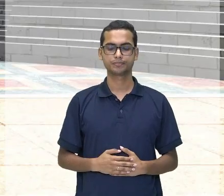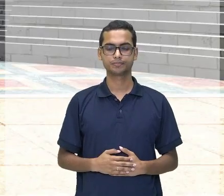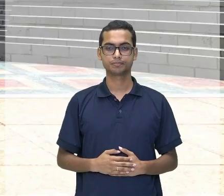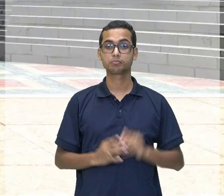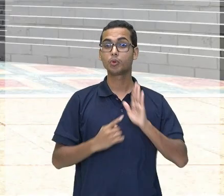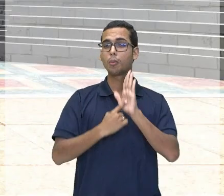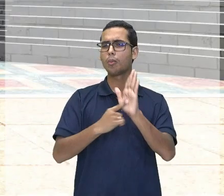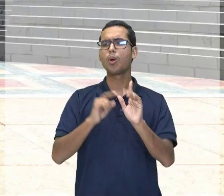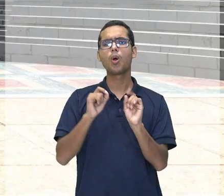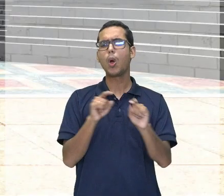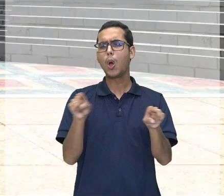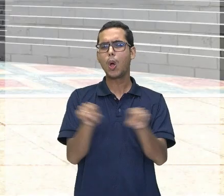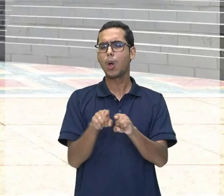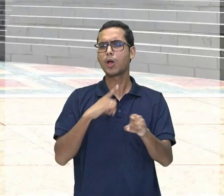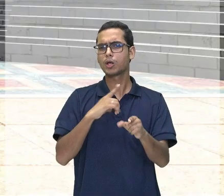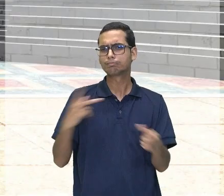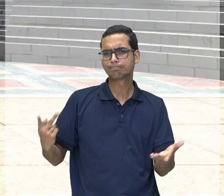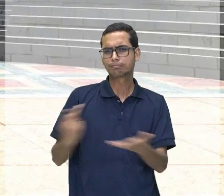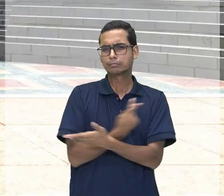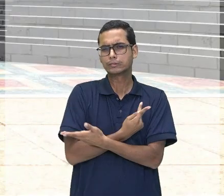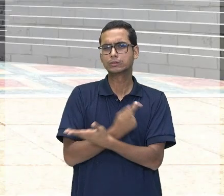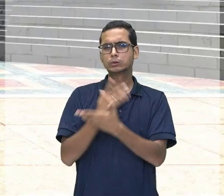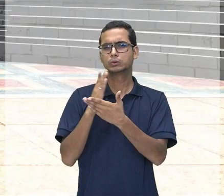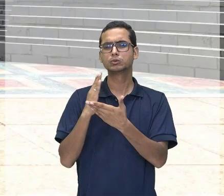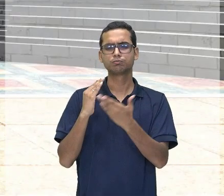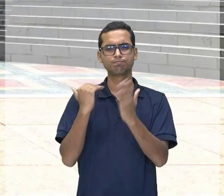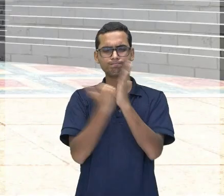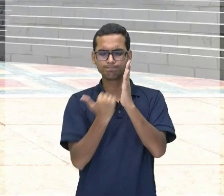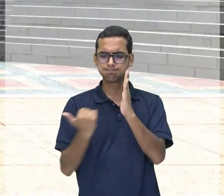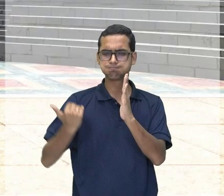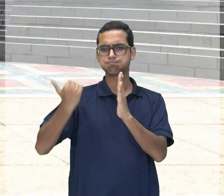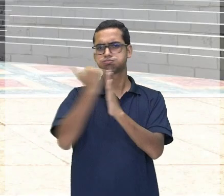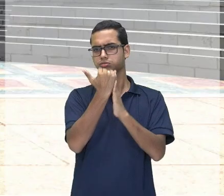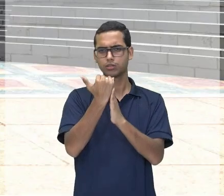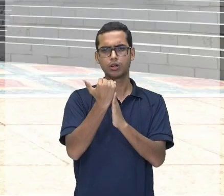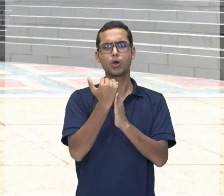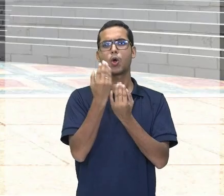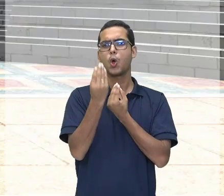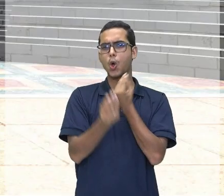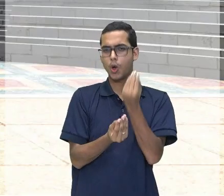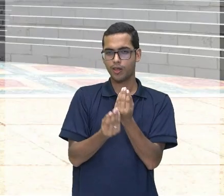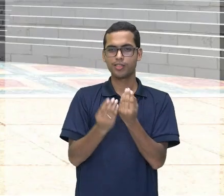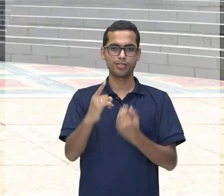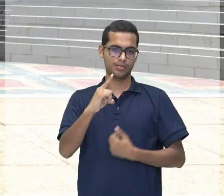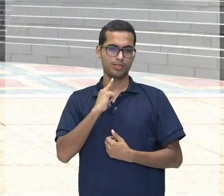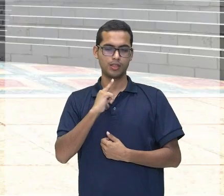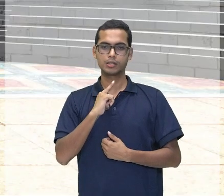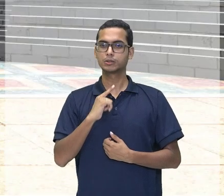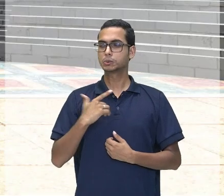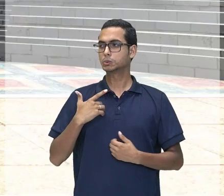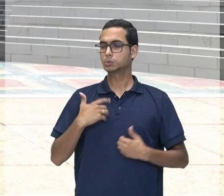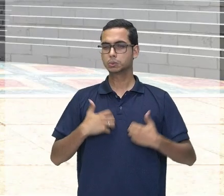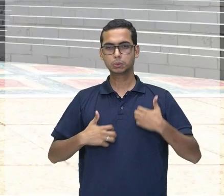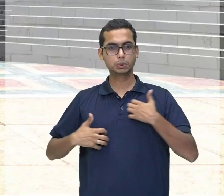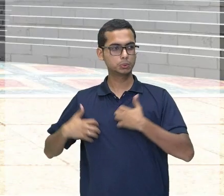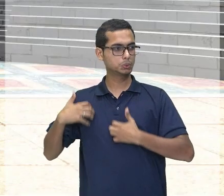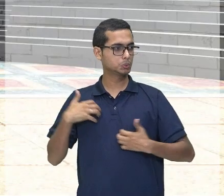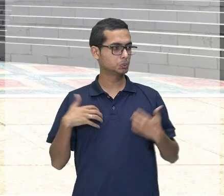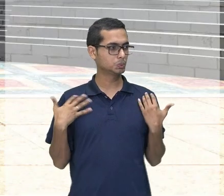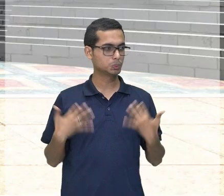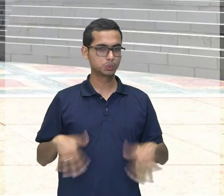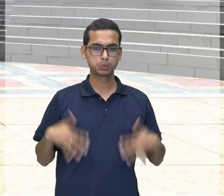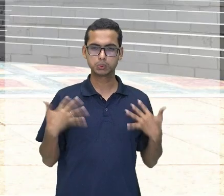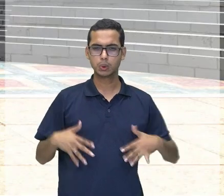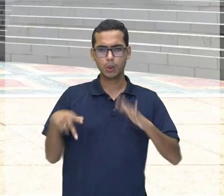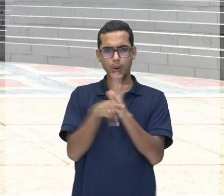né? Elementos da história que se opõem a outro, criando aí um clima tenso que organiza os fatos narrados